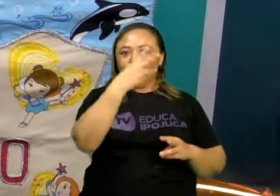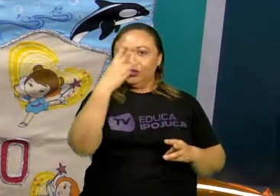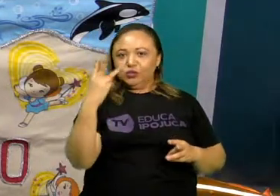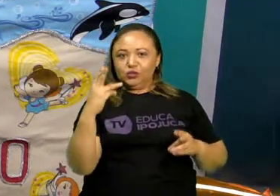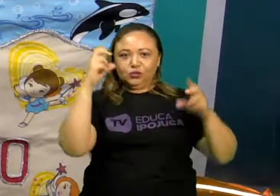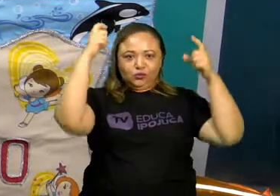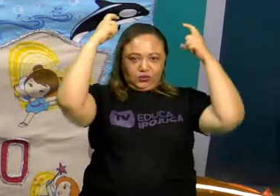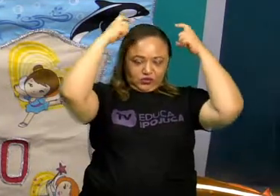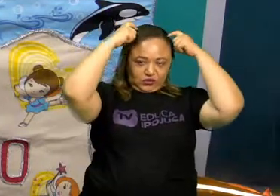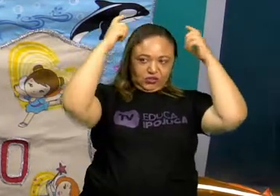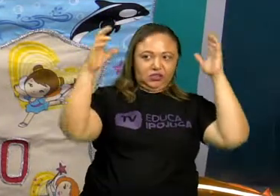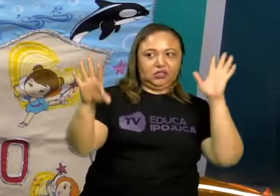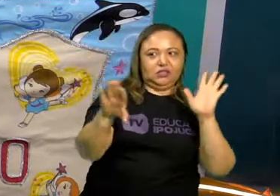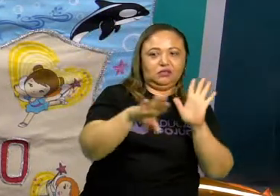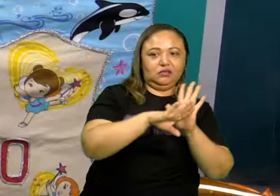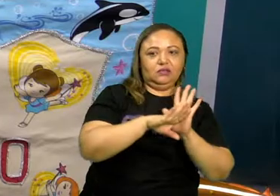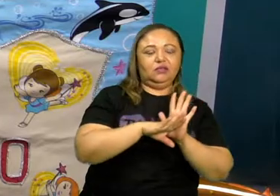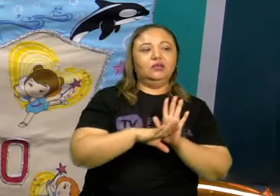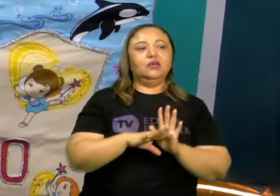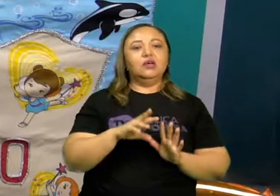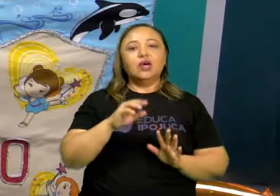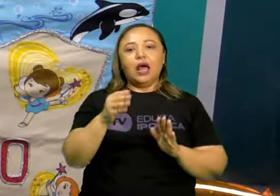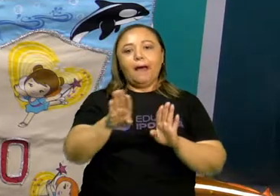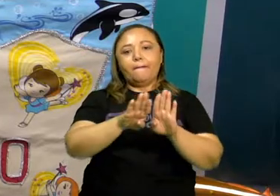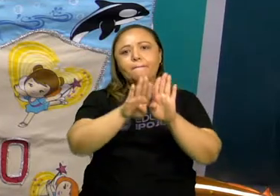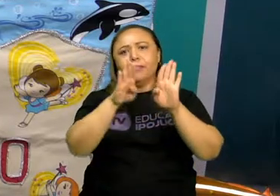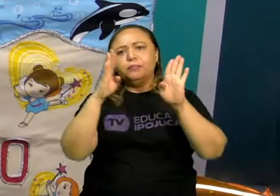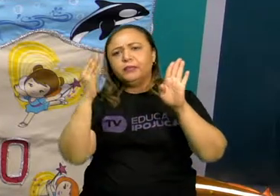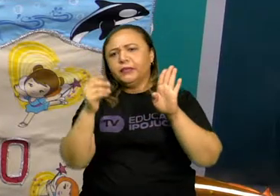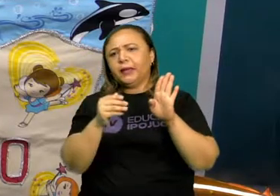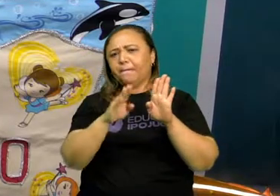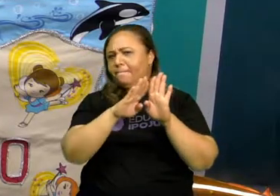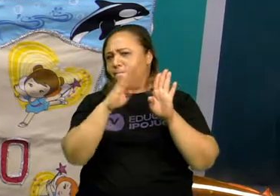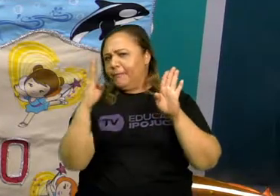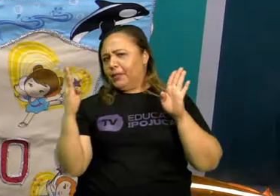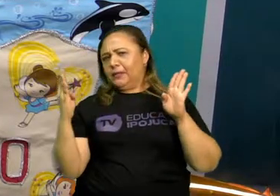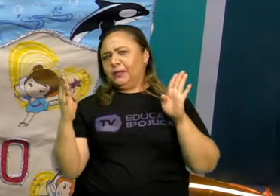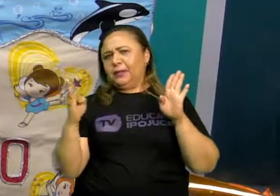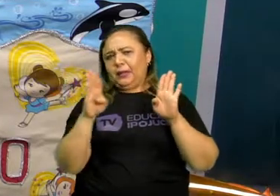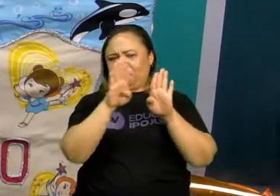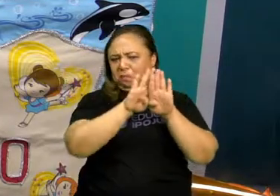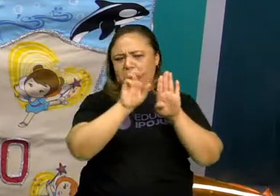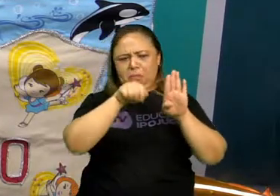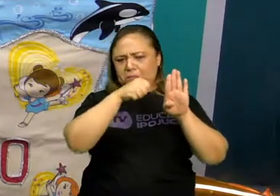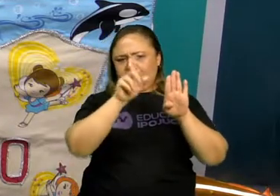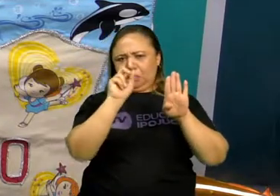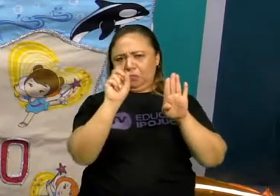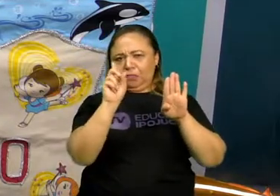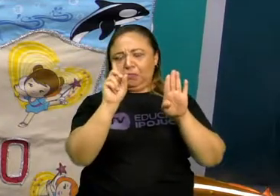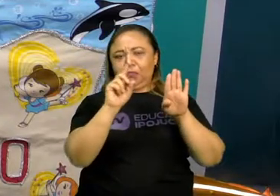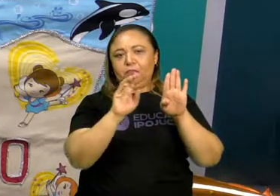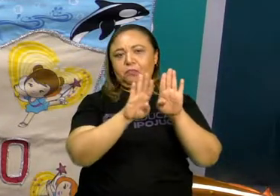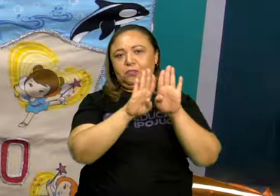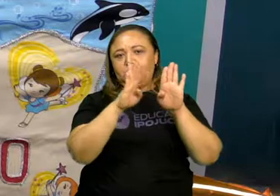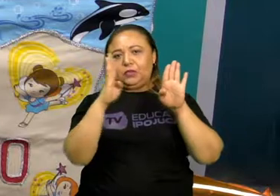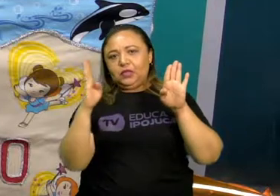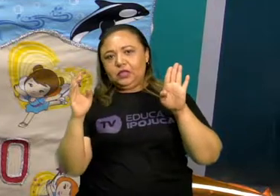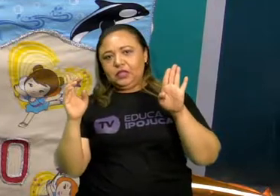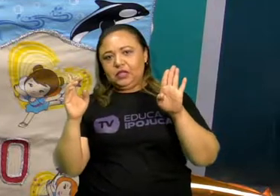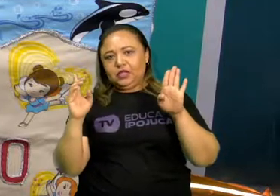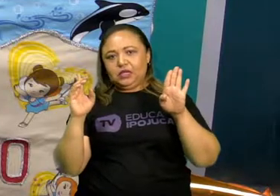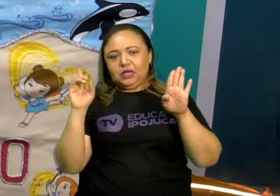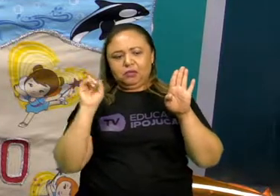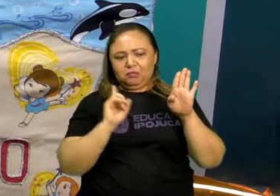ursos chegaram em casa. A porta estava aberta. Oxide, e a pessoa pode entrar na casa dos outros